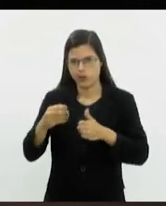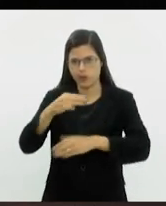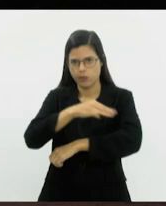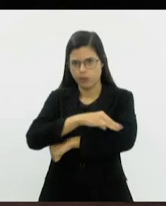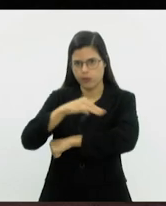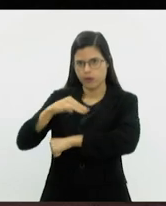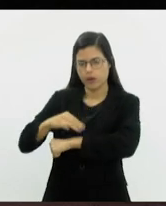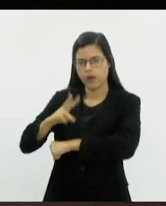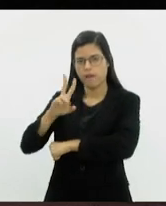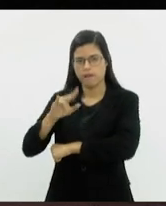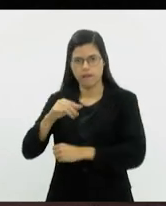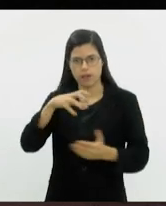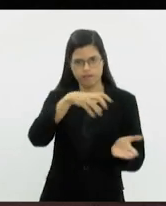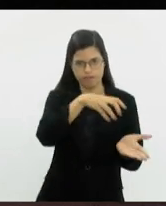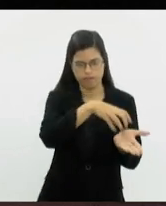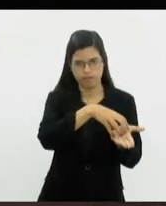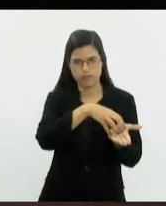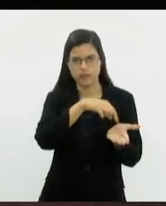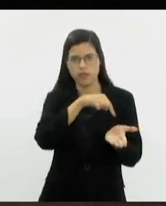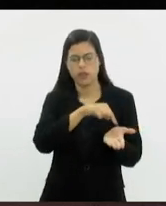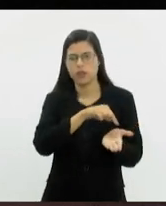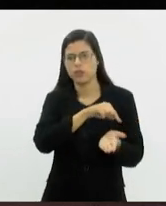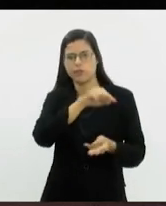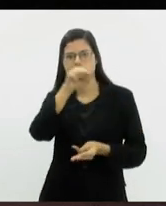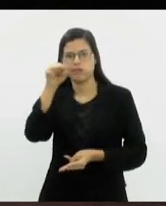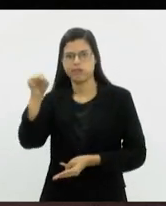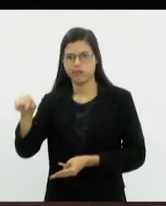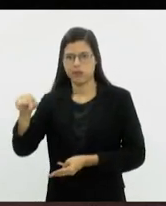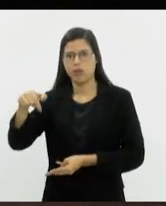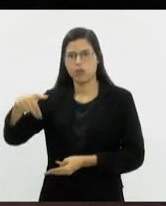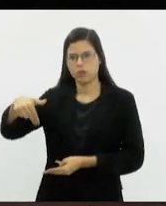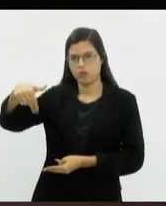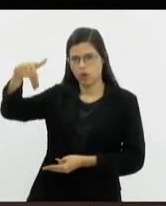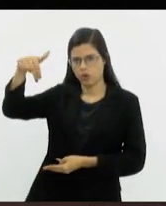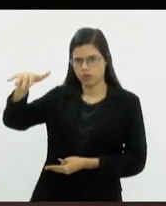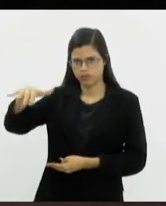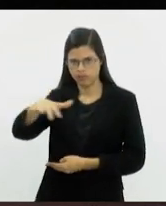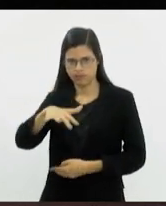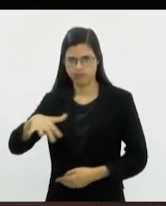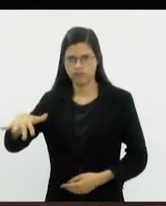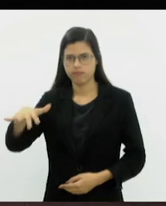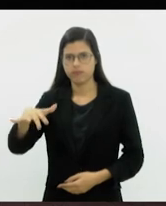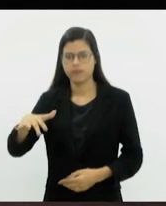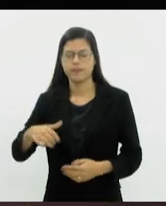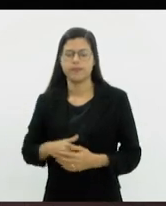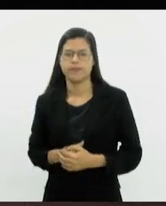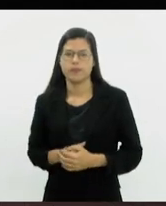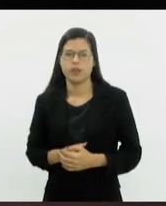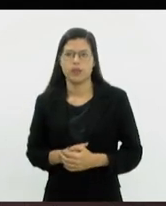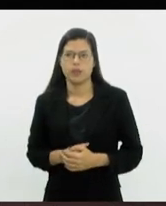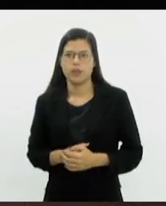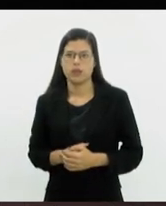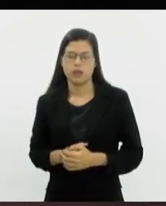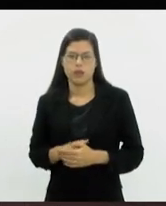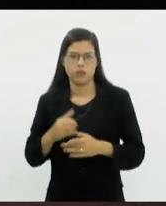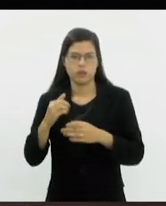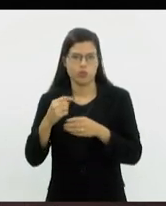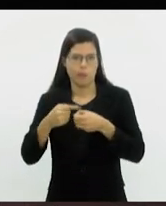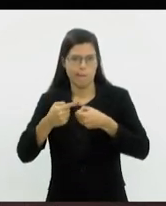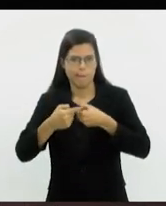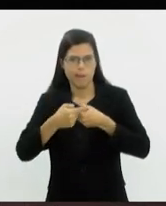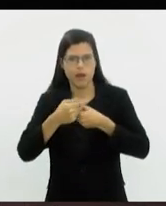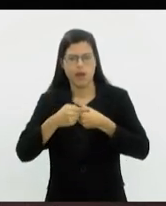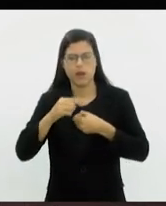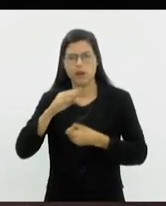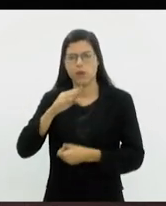do município de Macaé, a região norte, basicamente ali envolvendo os bairros da